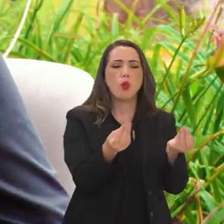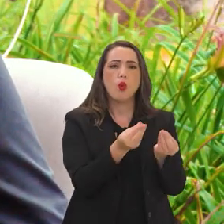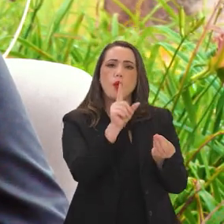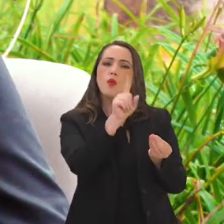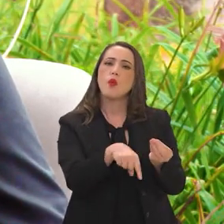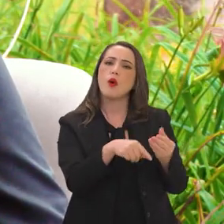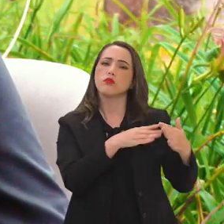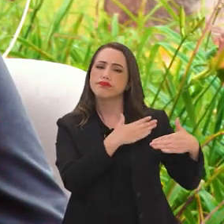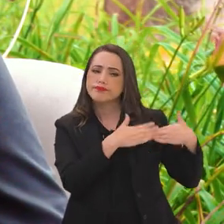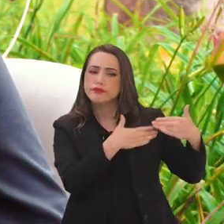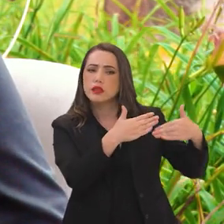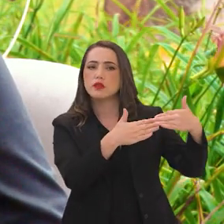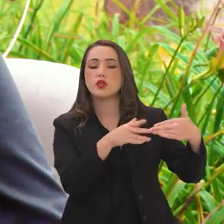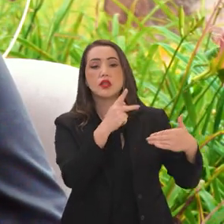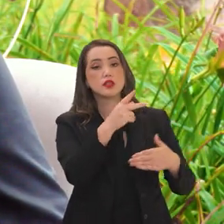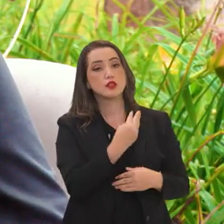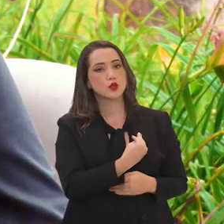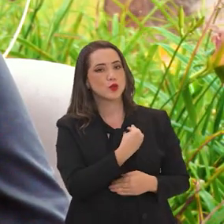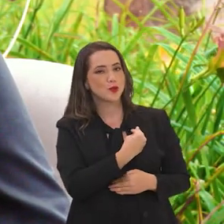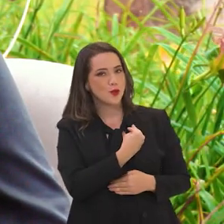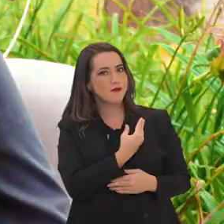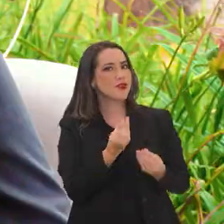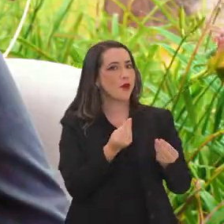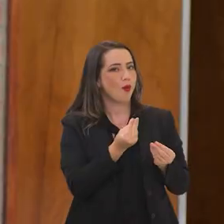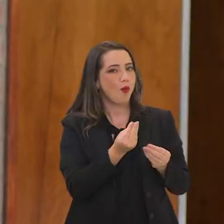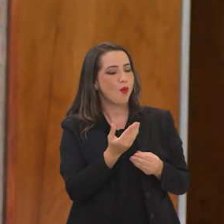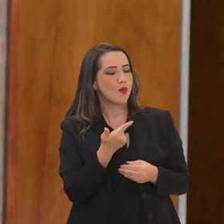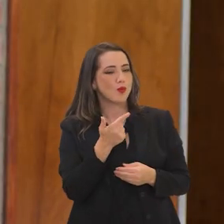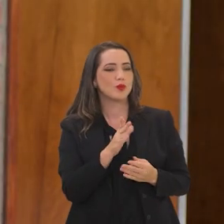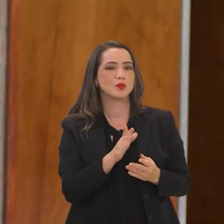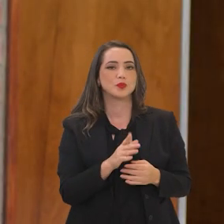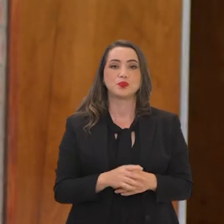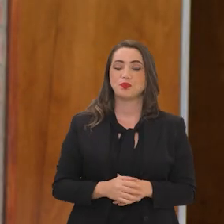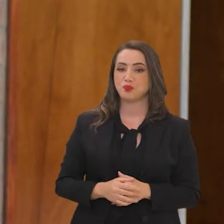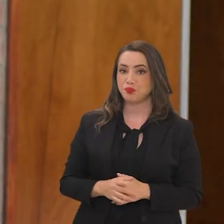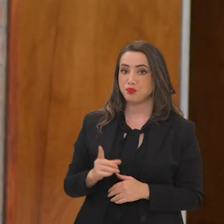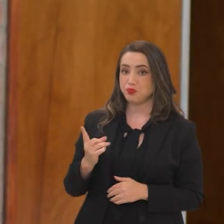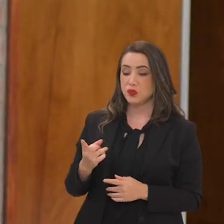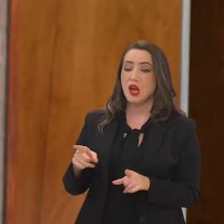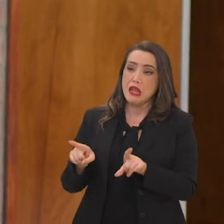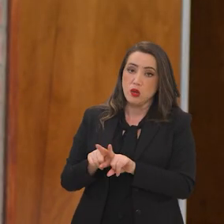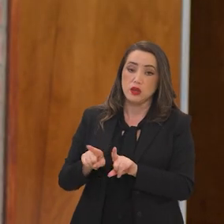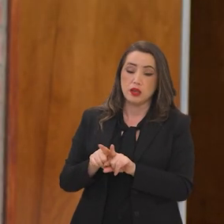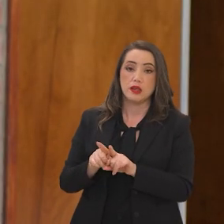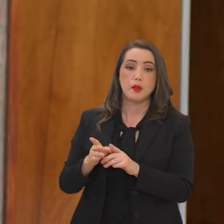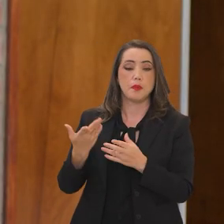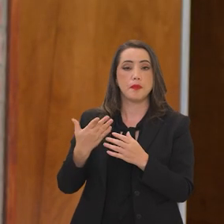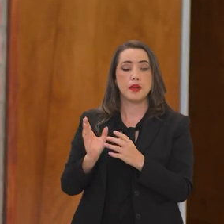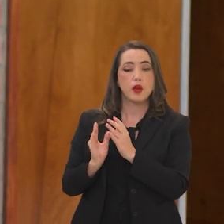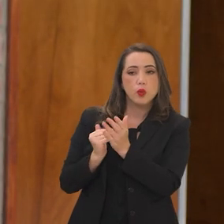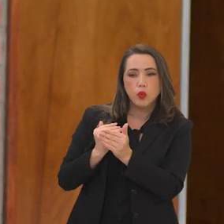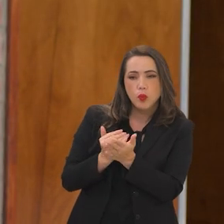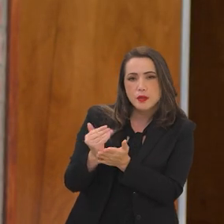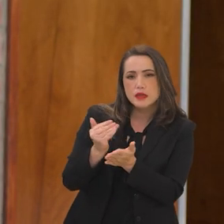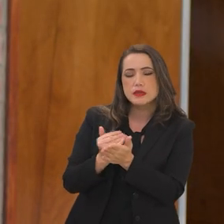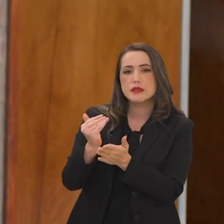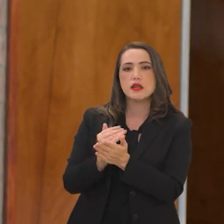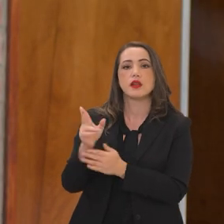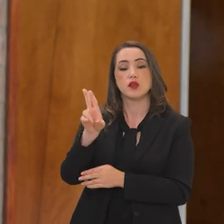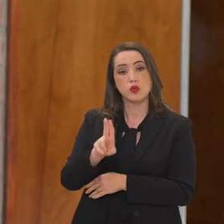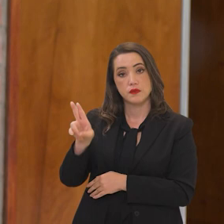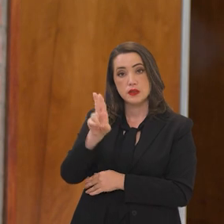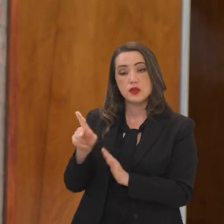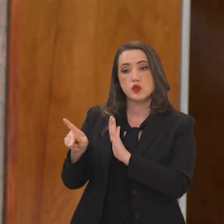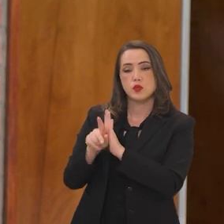um pouquinho a trajetória sua como cientista bom eu sou também fruto da universidade pública brasileira né Eu me formei